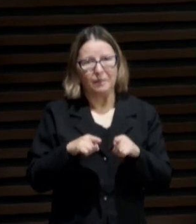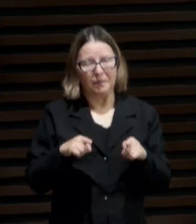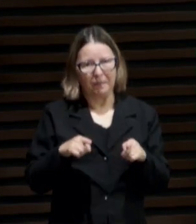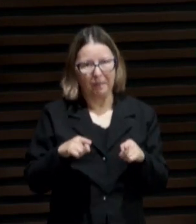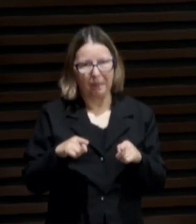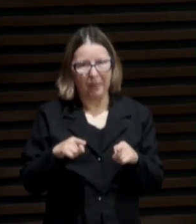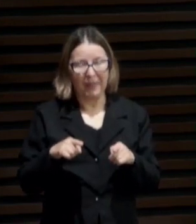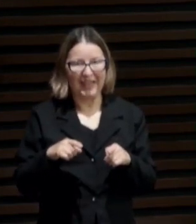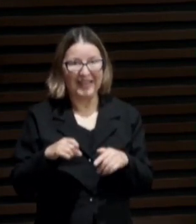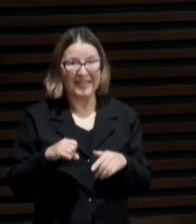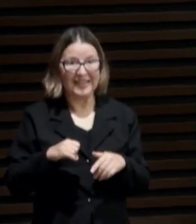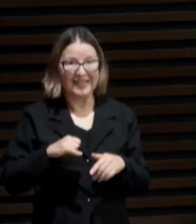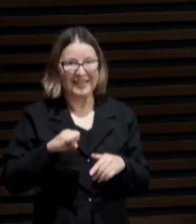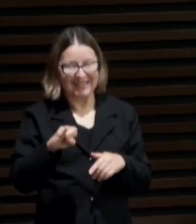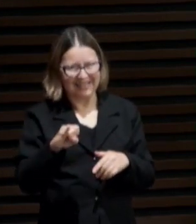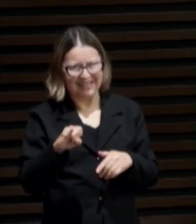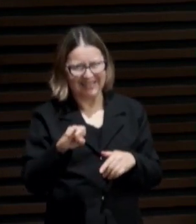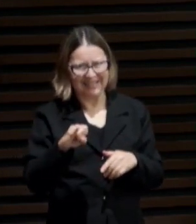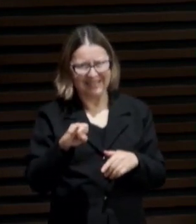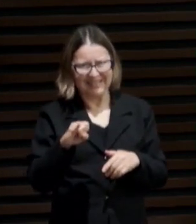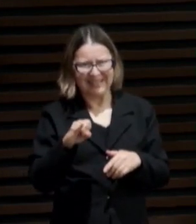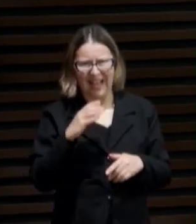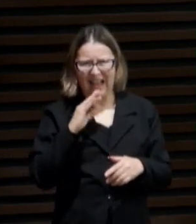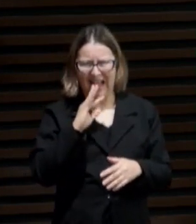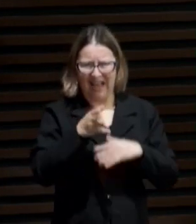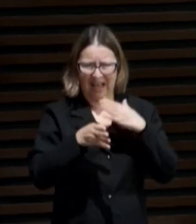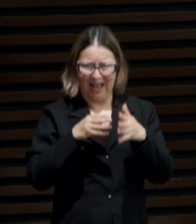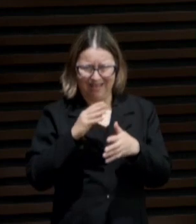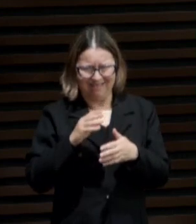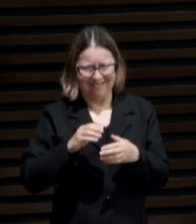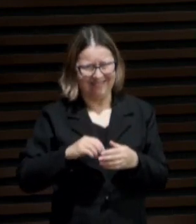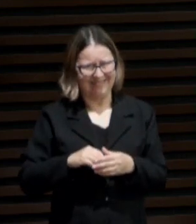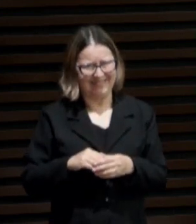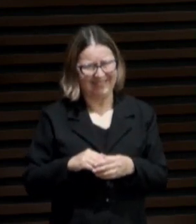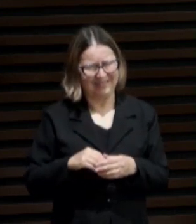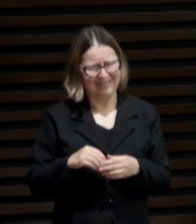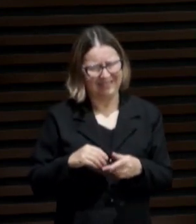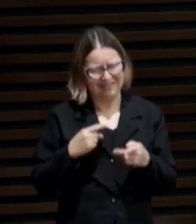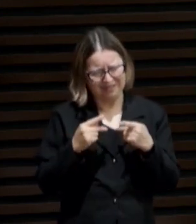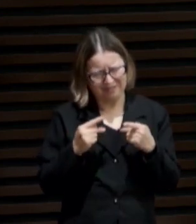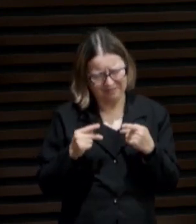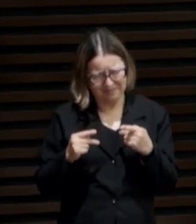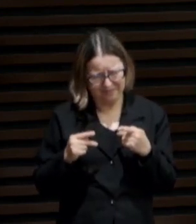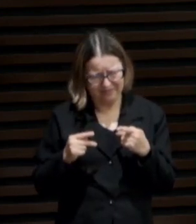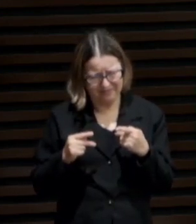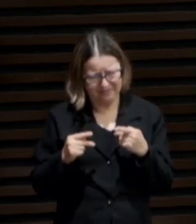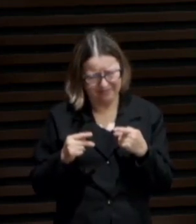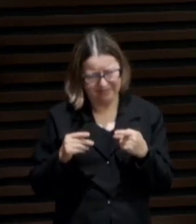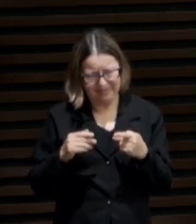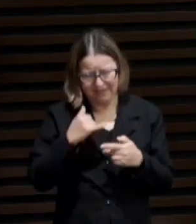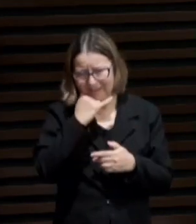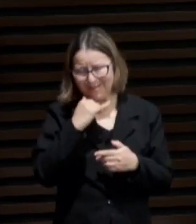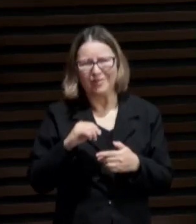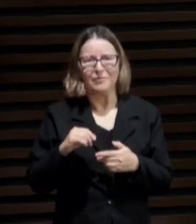disse Deus, e depois tem mais 2 disse, mas disse Deus são 9. Eu falei: meu irmão, não fico zangado não, agradeço o